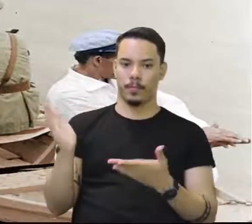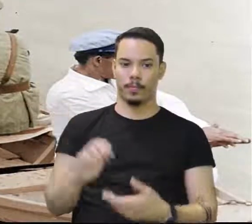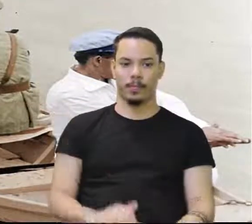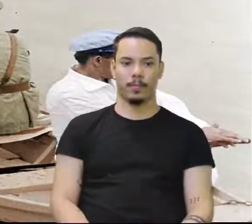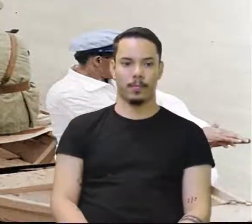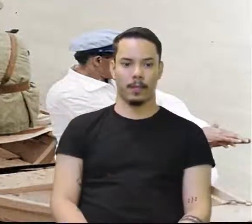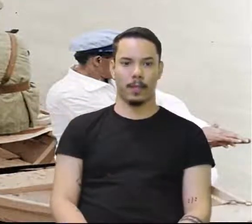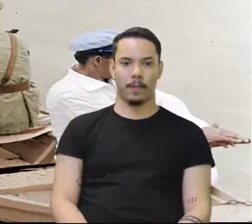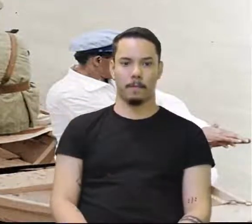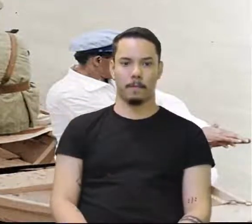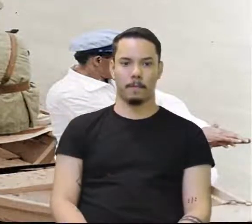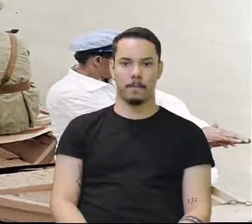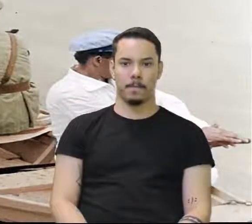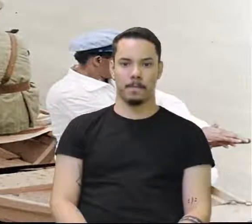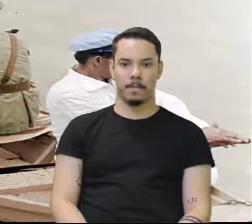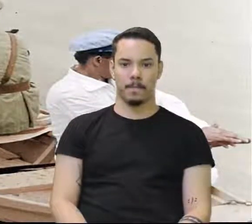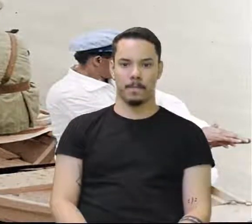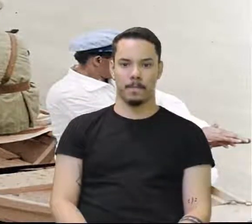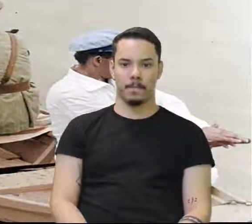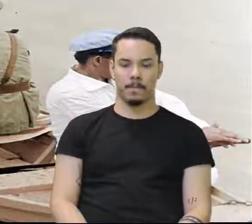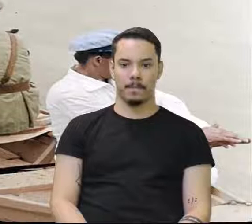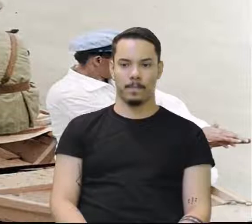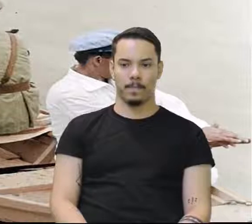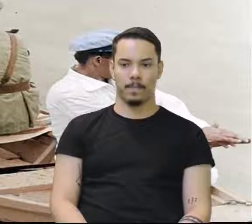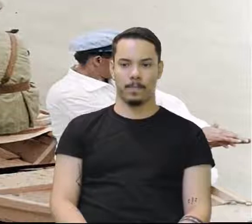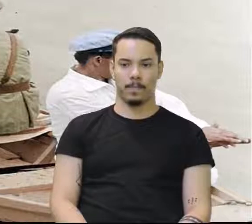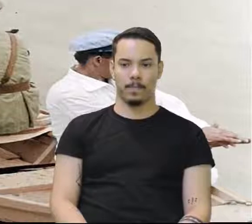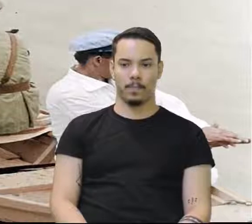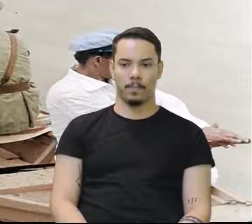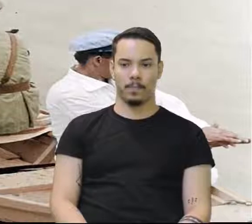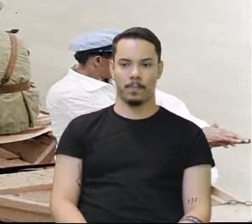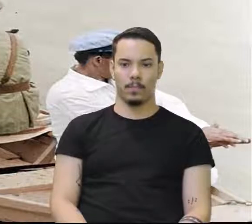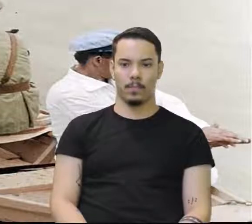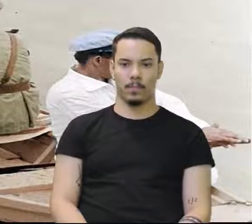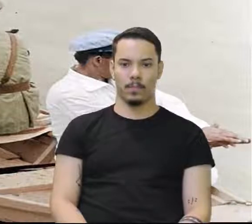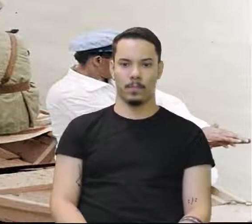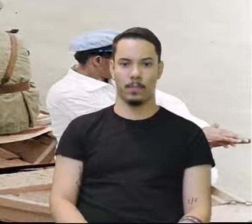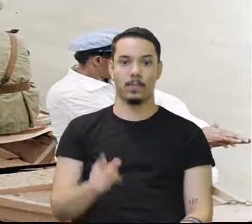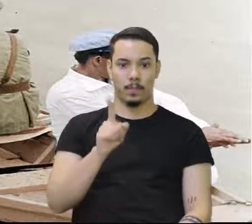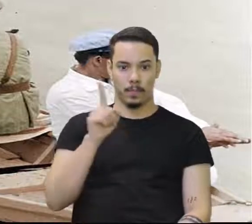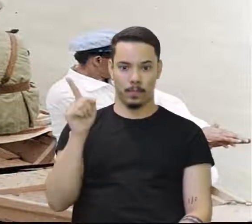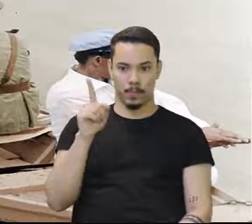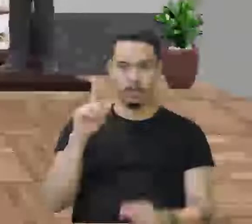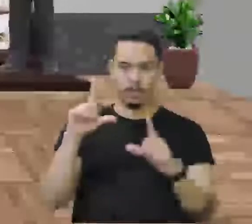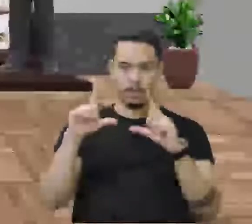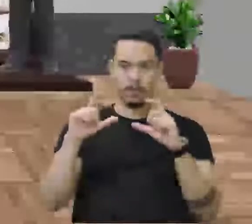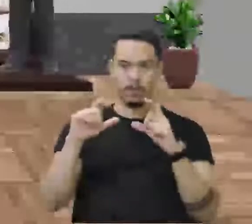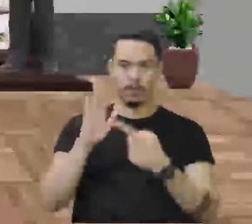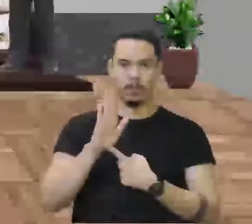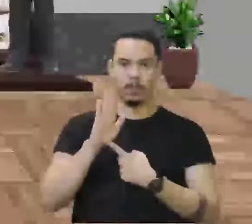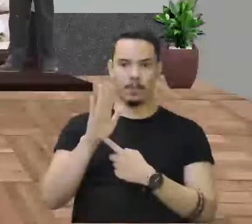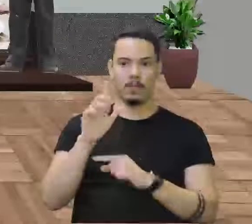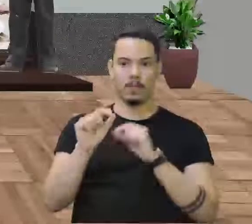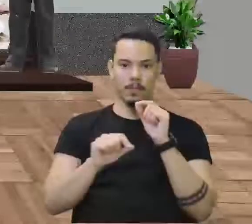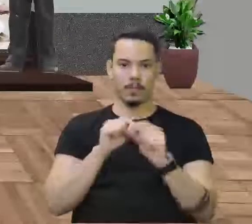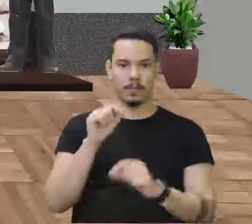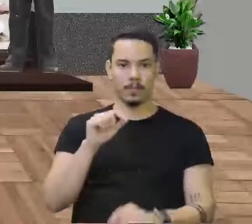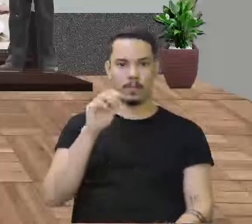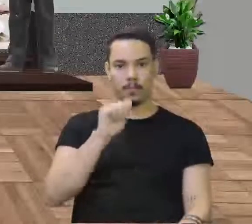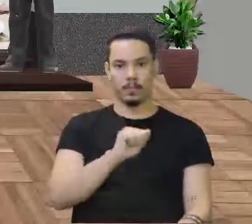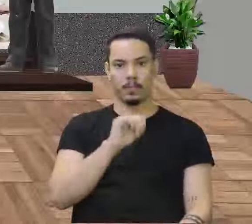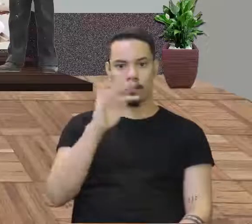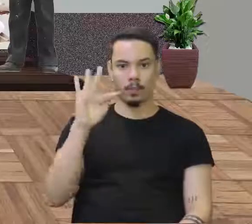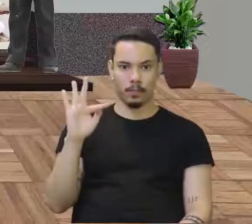foto colorizada por luz claro. Essa foto que mostra Aloysio